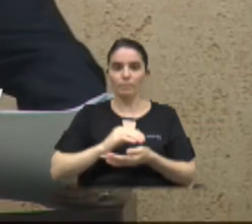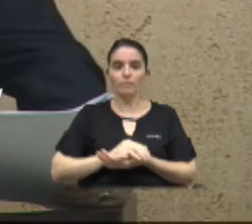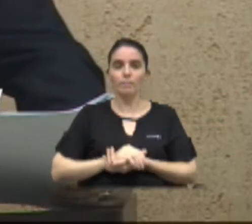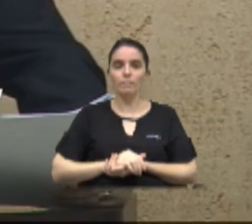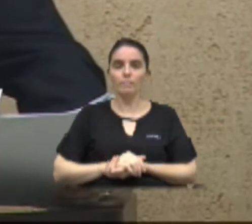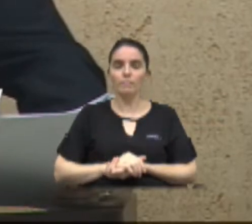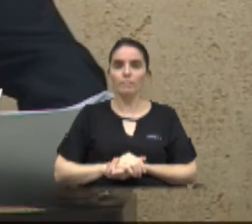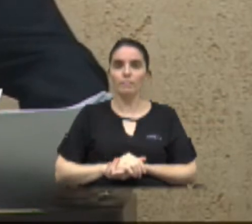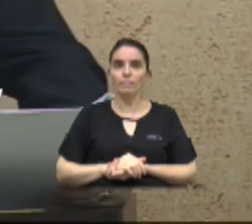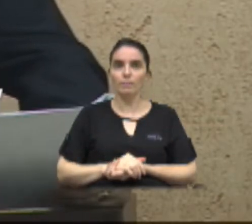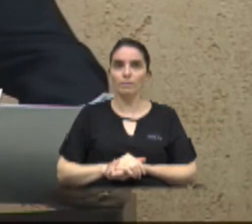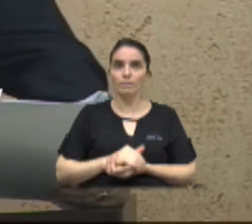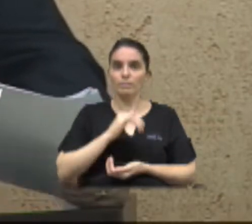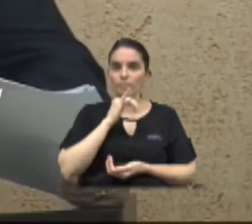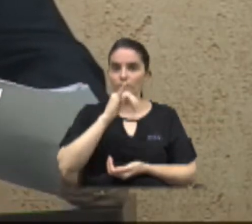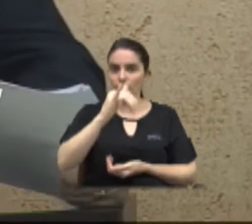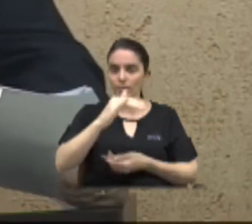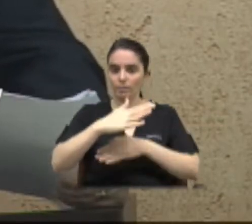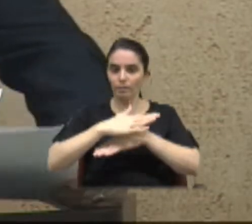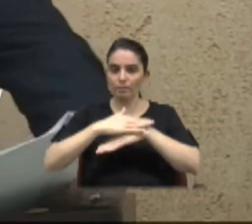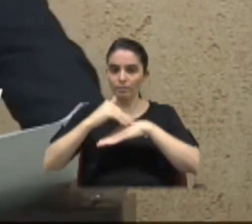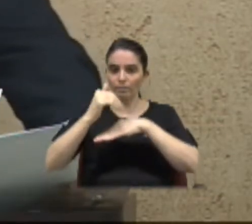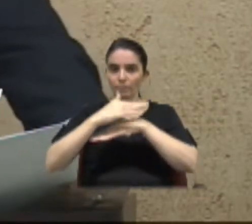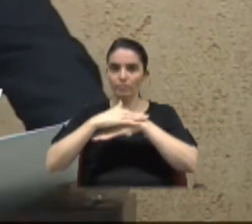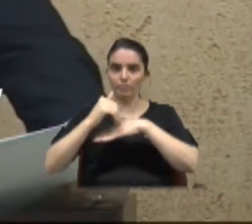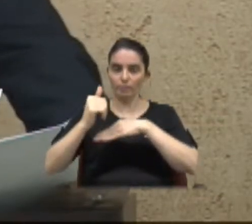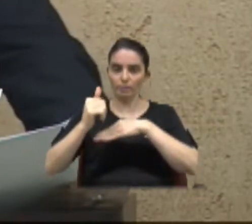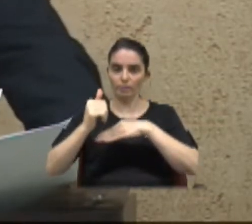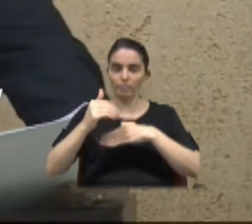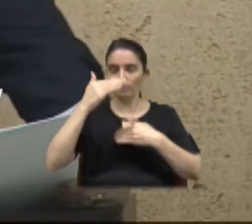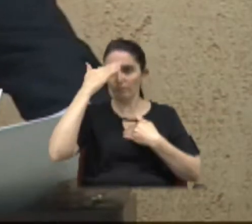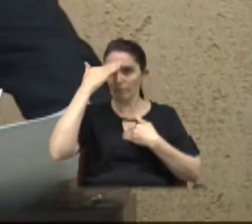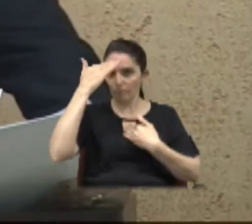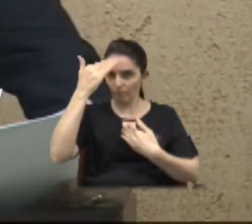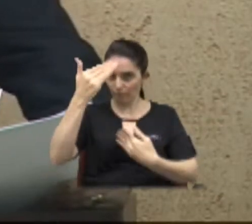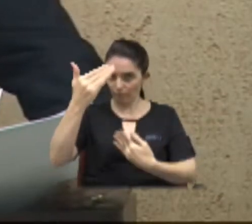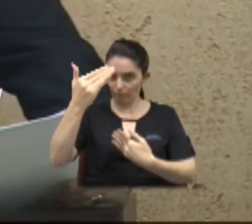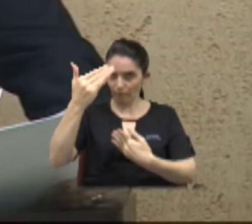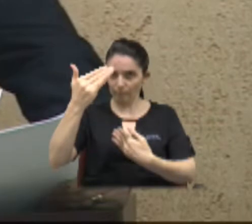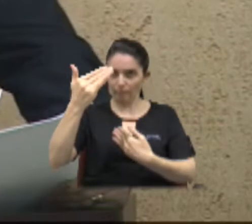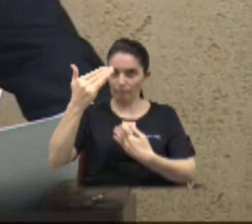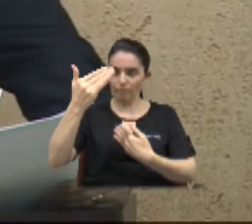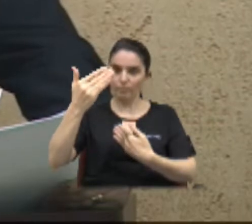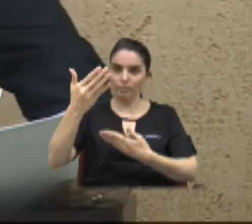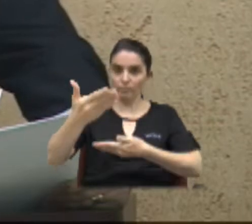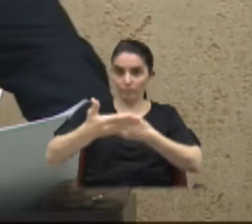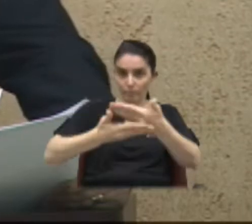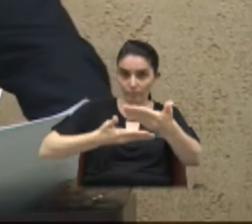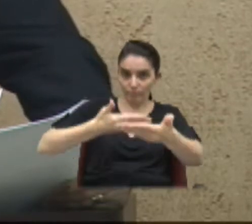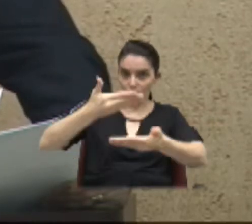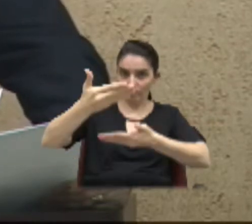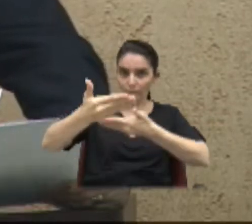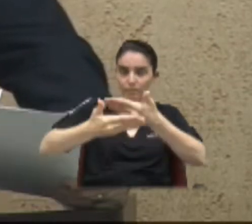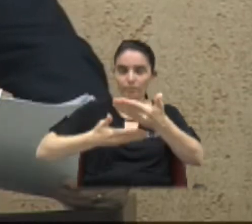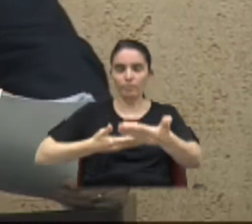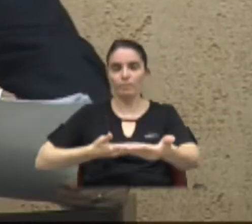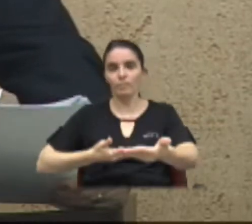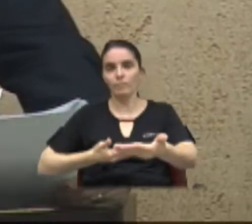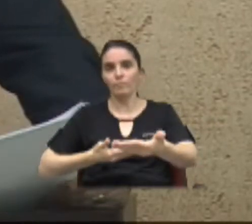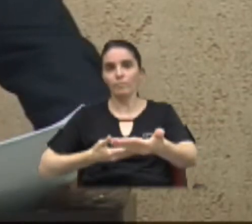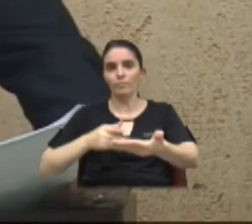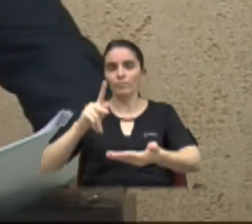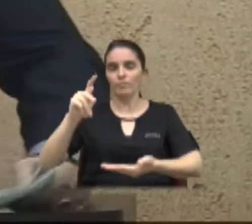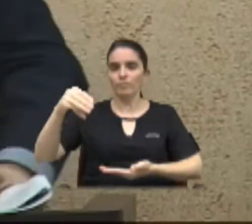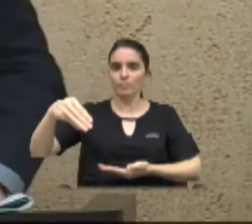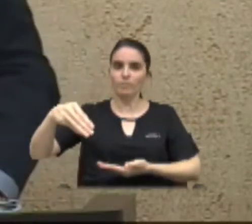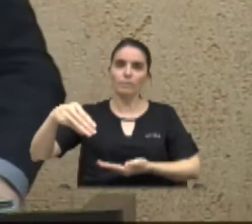meu carinho, a minha gratidão e compartilhar com vocês, policiais